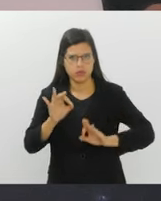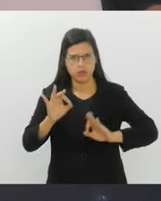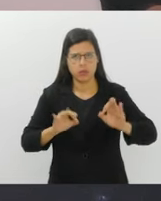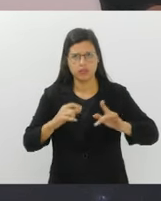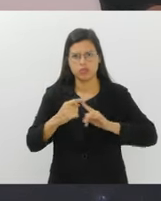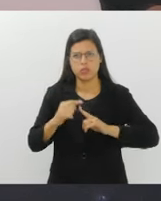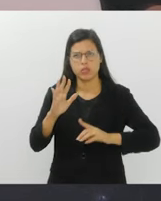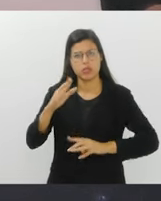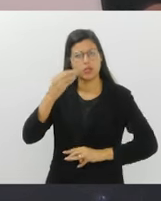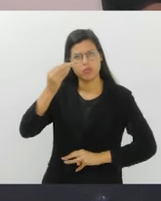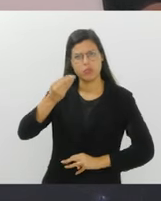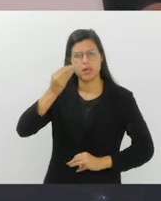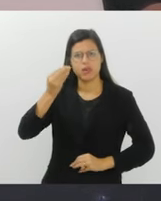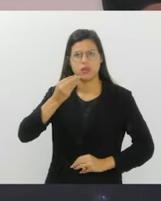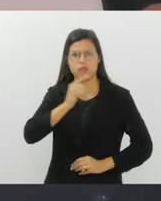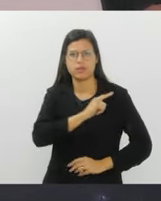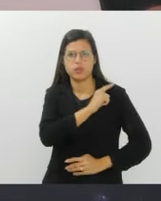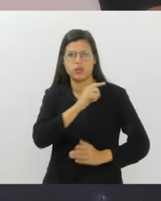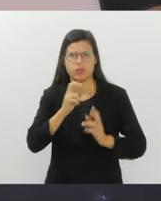gestão ferroviária.